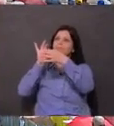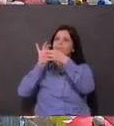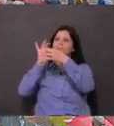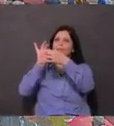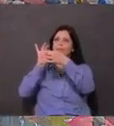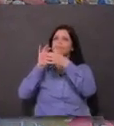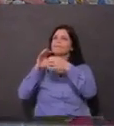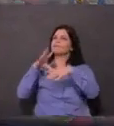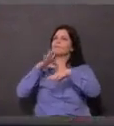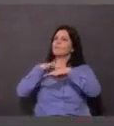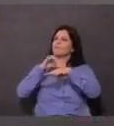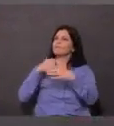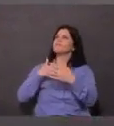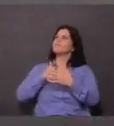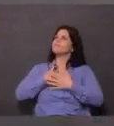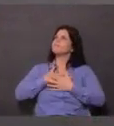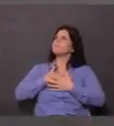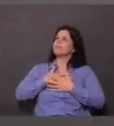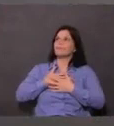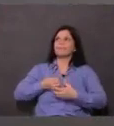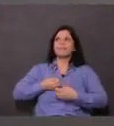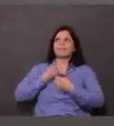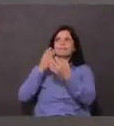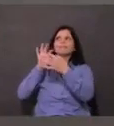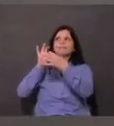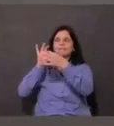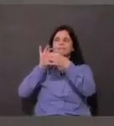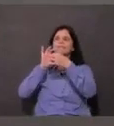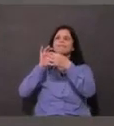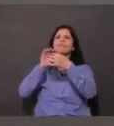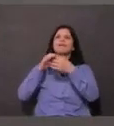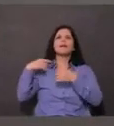minha devoção para convosco, vos consagro neste dia